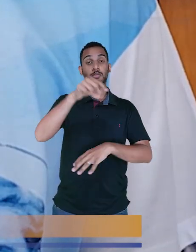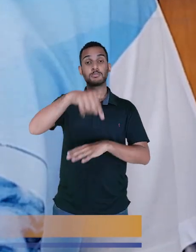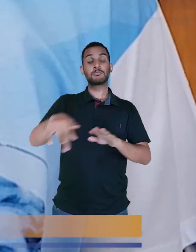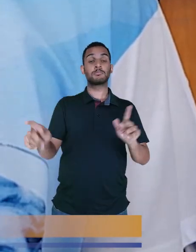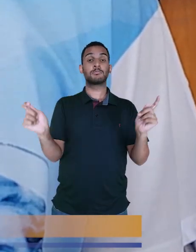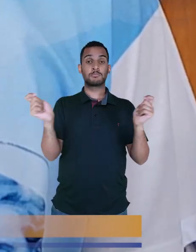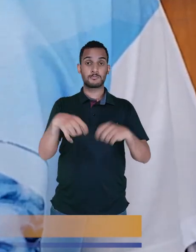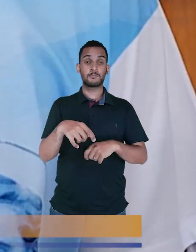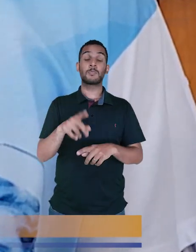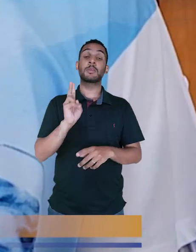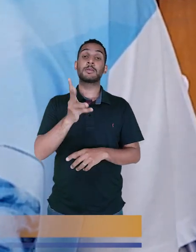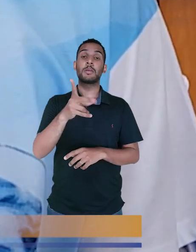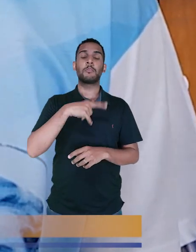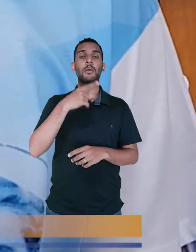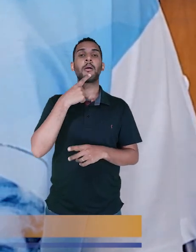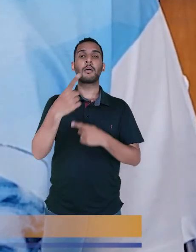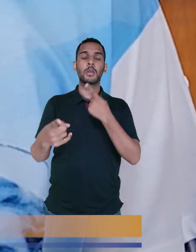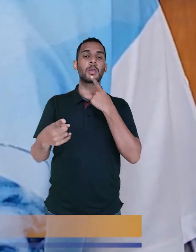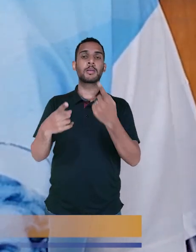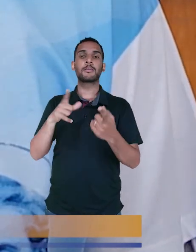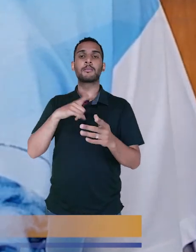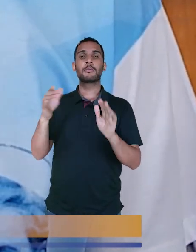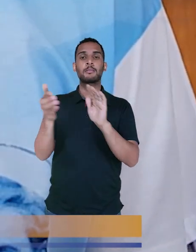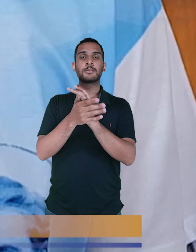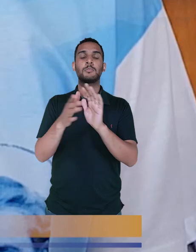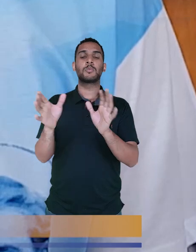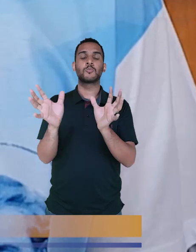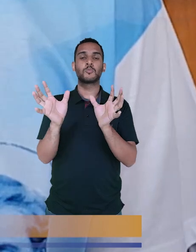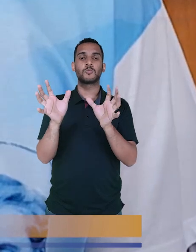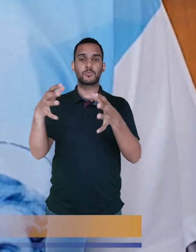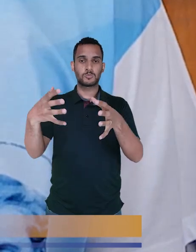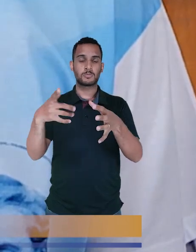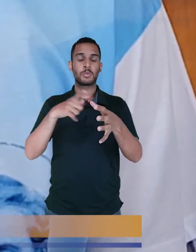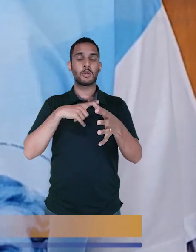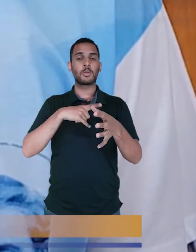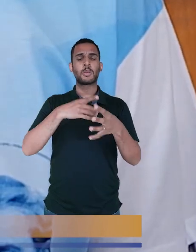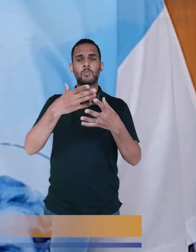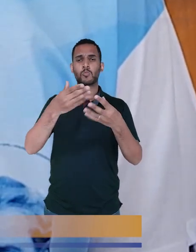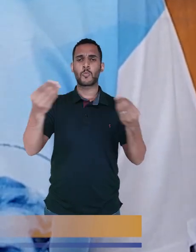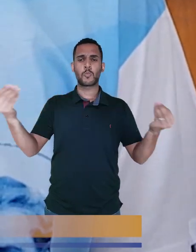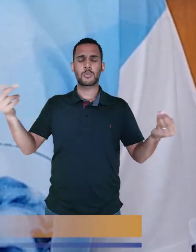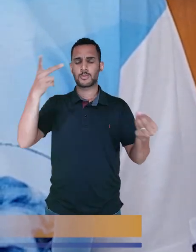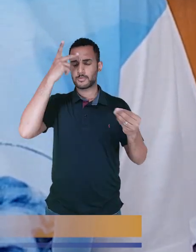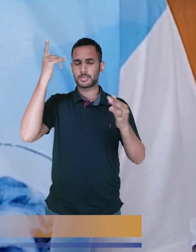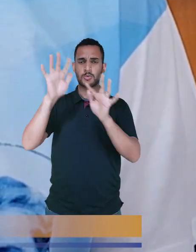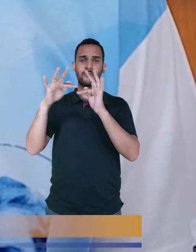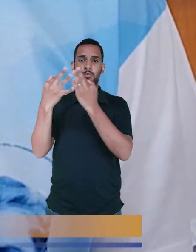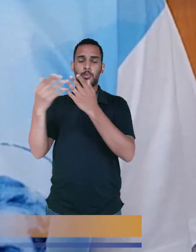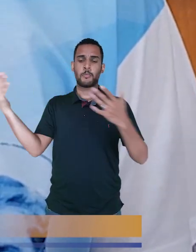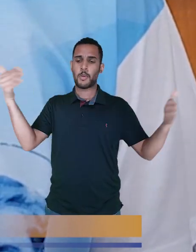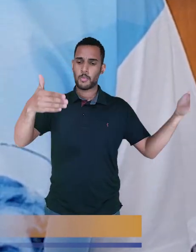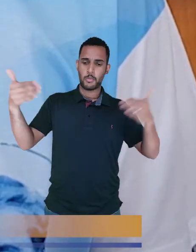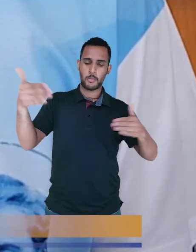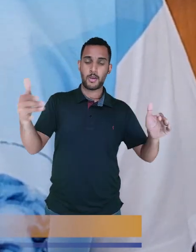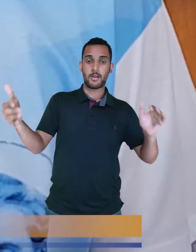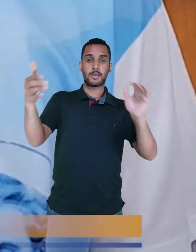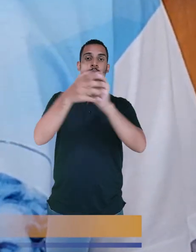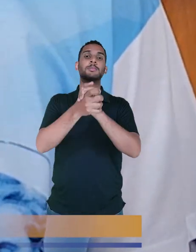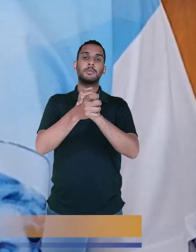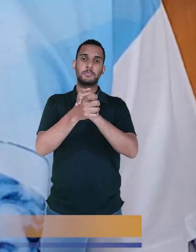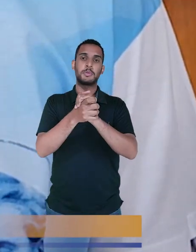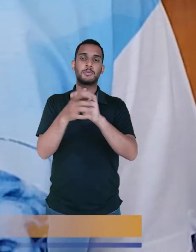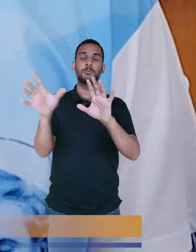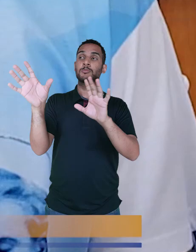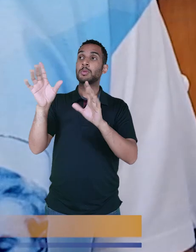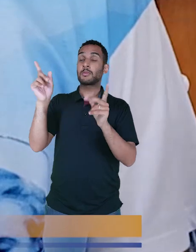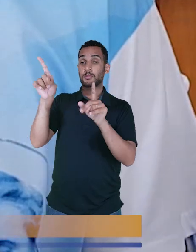casa, né, sentir a presença de Deus. Né? E a gente tem todo ano um casamento comunitário, onde a gente leva, né, traz as